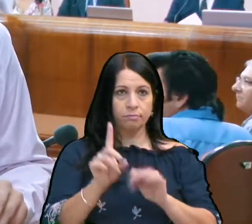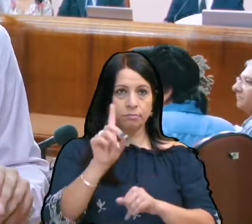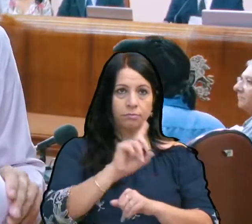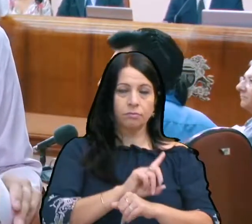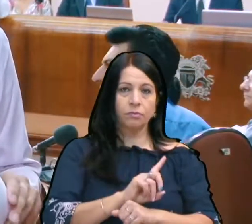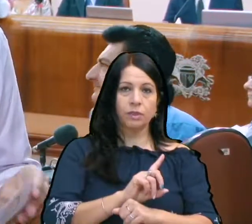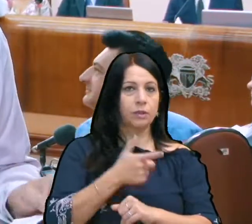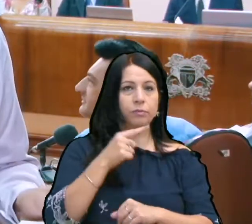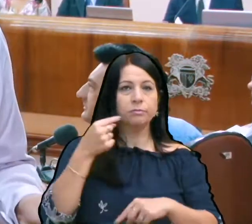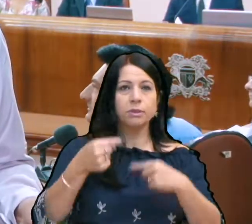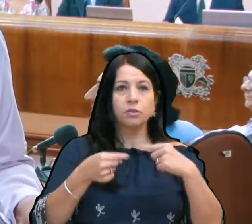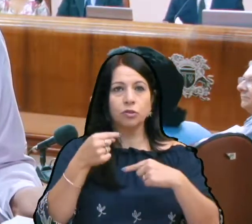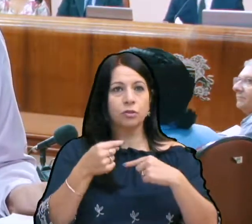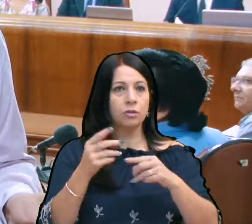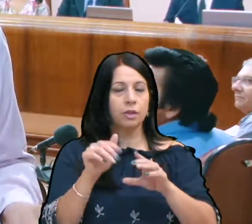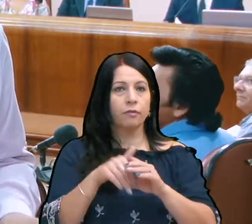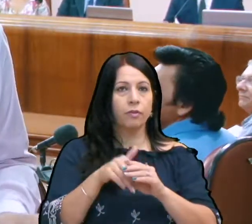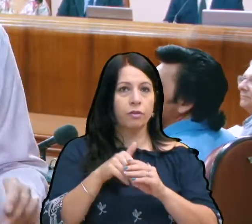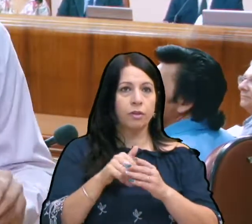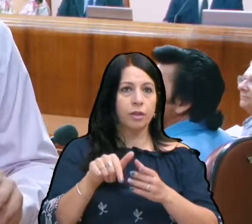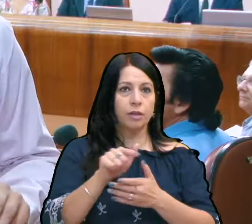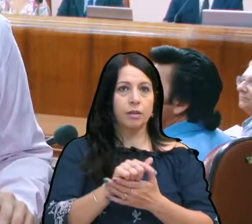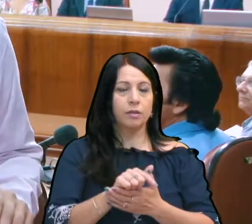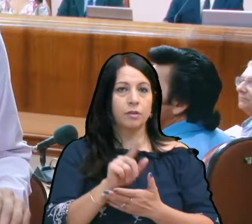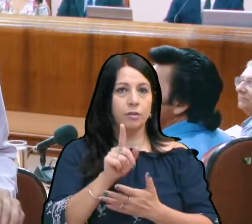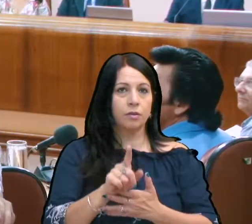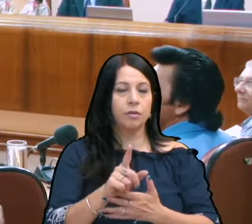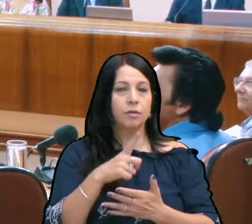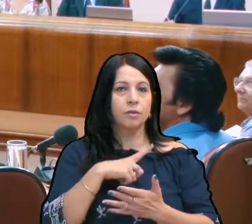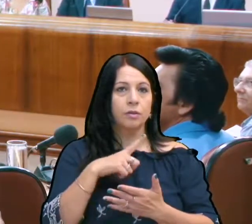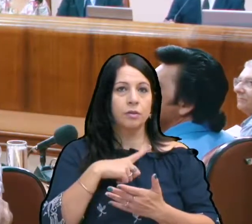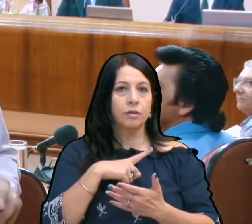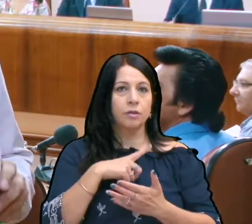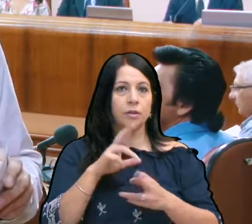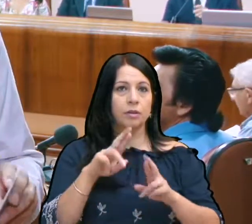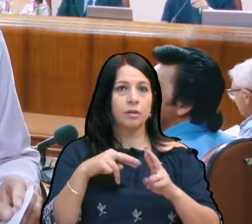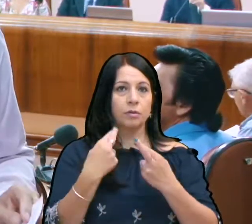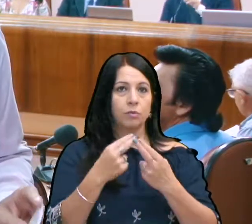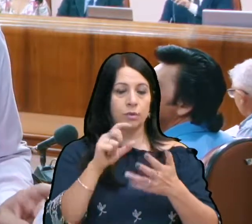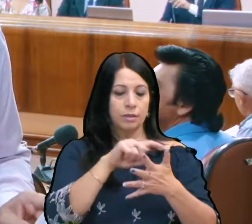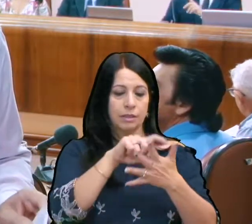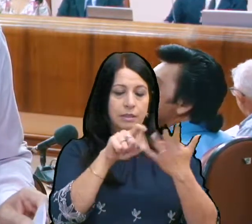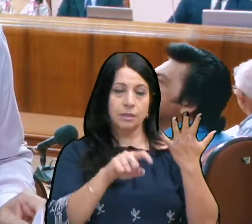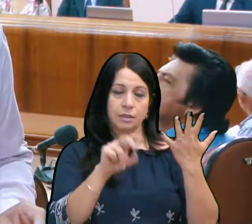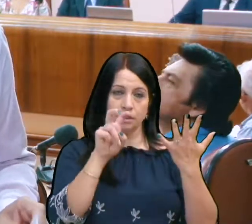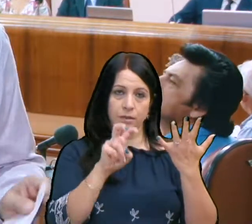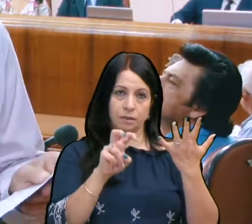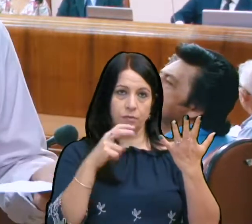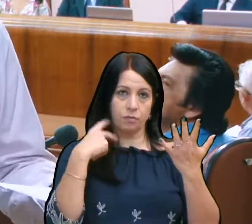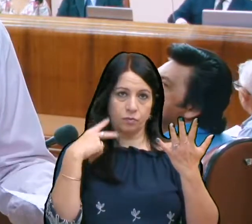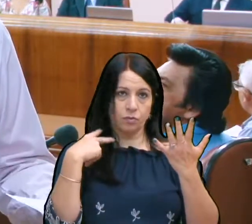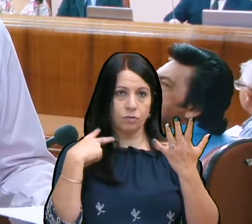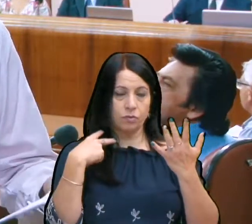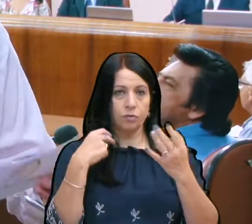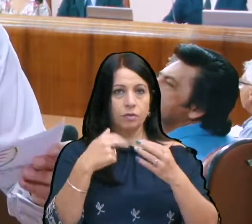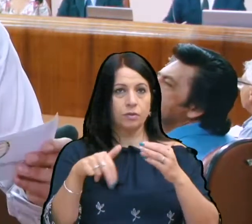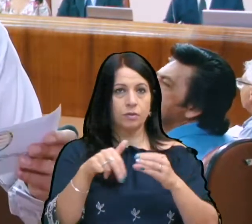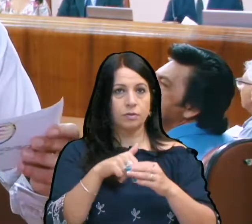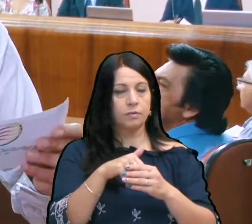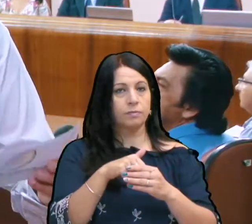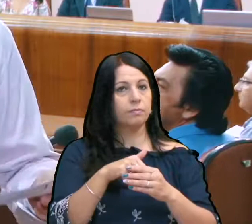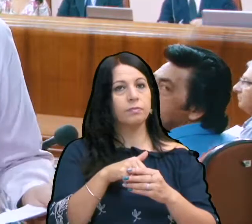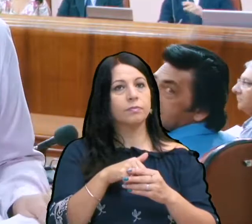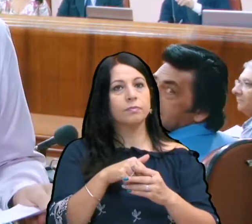que não serão debatidos nem votados projetos de lei. Porém, teremos um grande expediente com 5 vereadores inscritos. São eles o